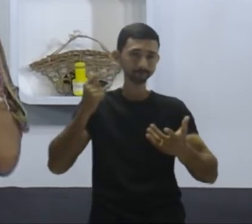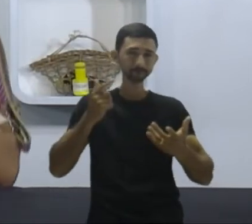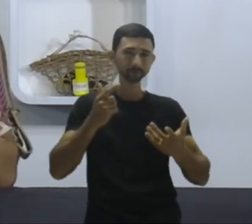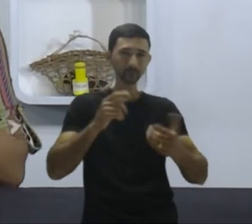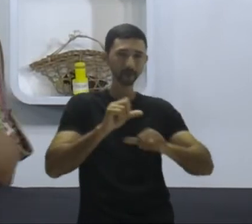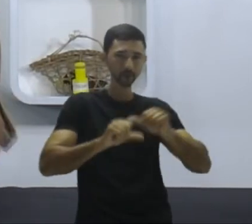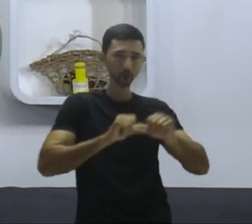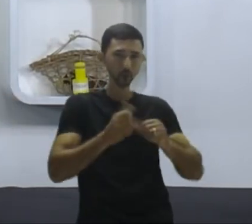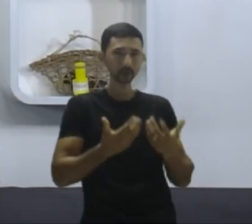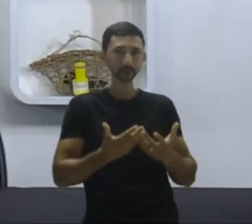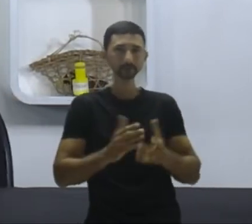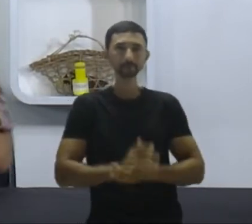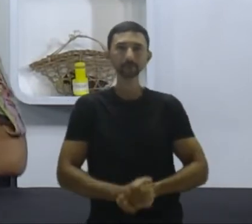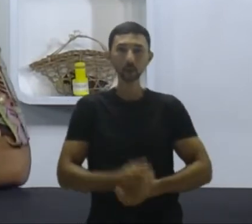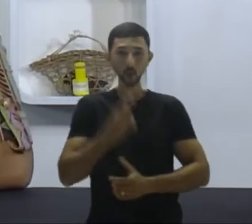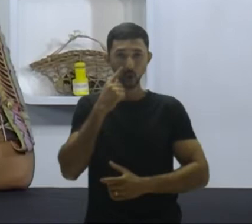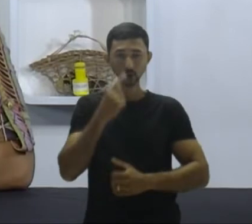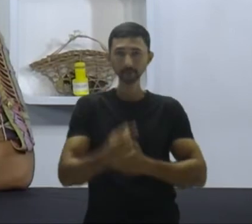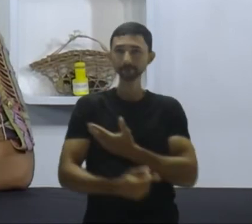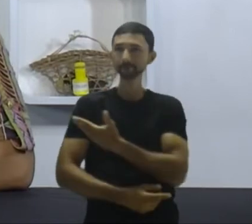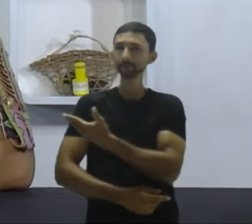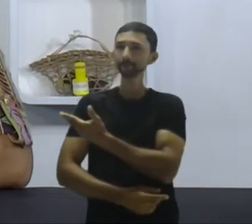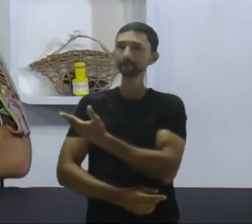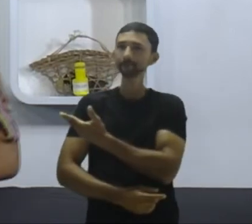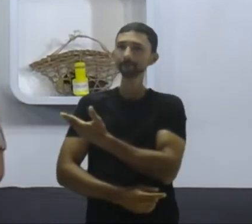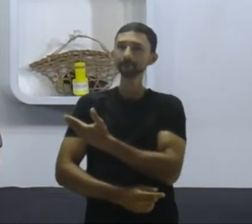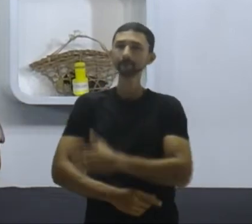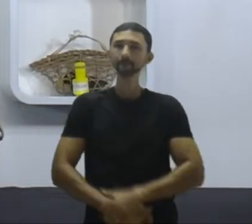Um exemplo disso? Vamos lá.